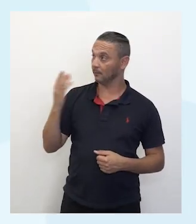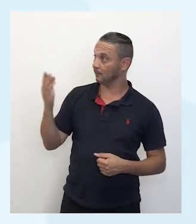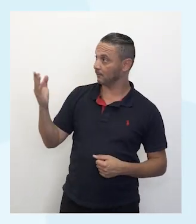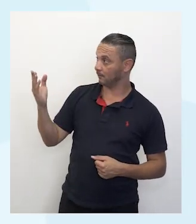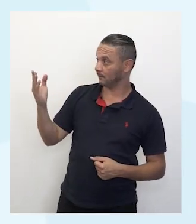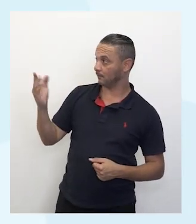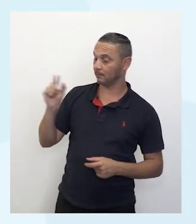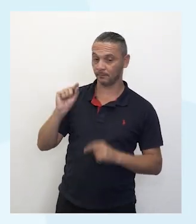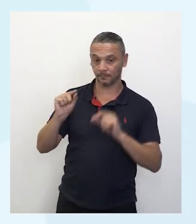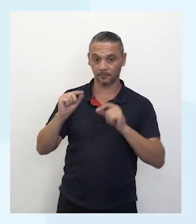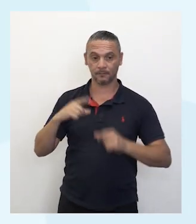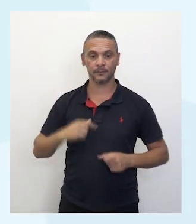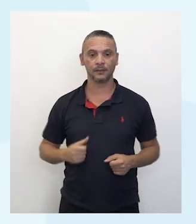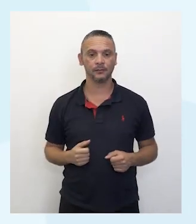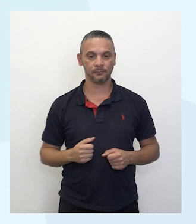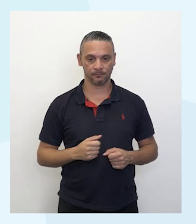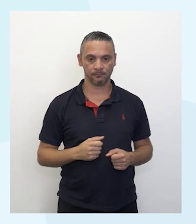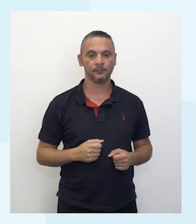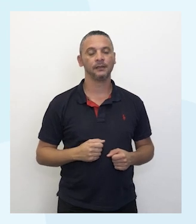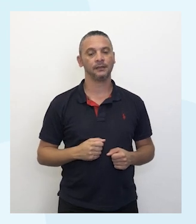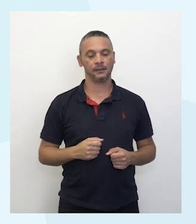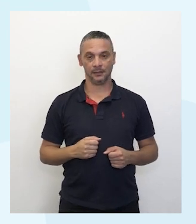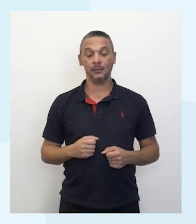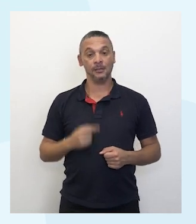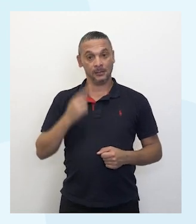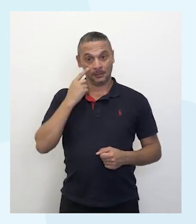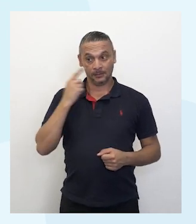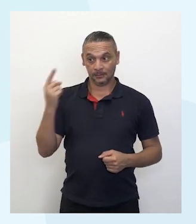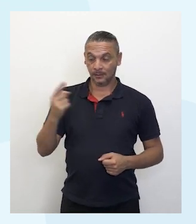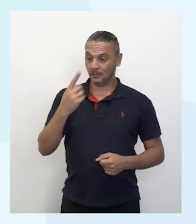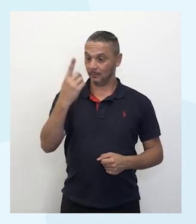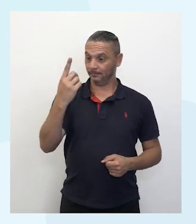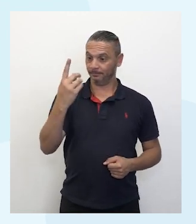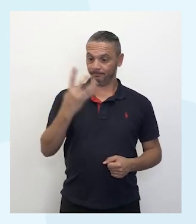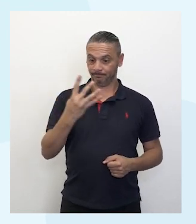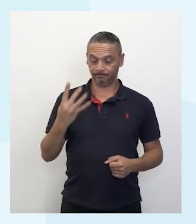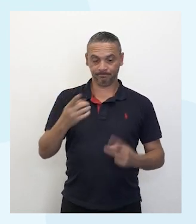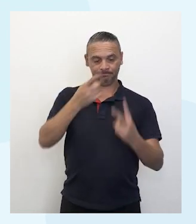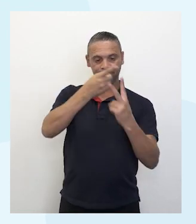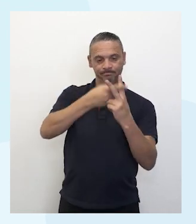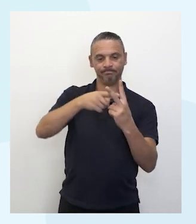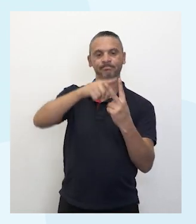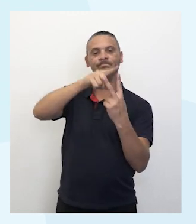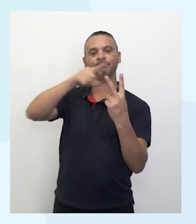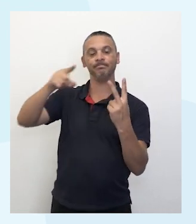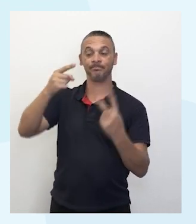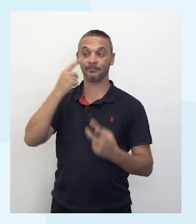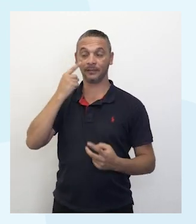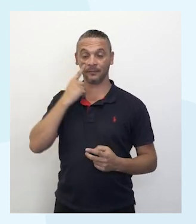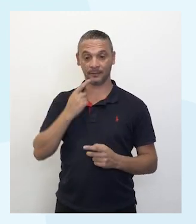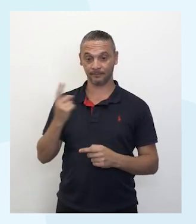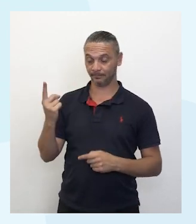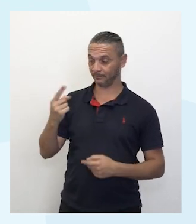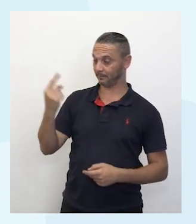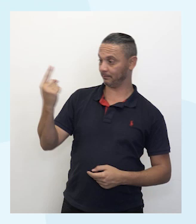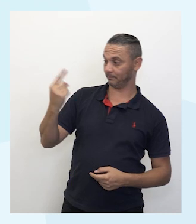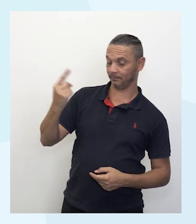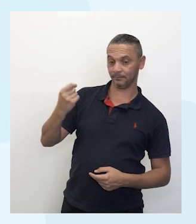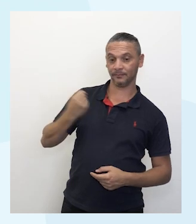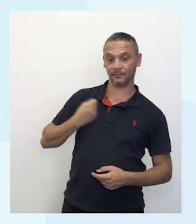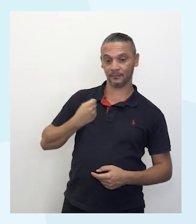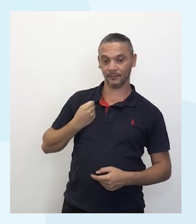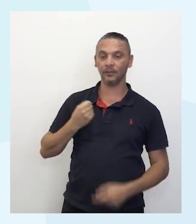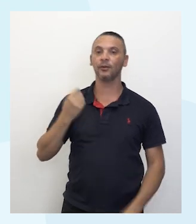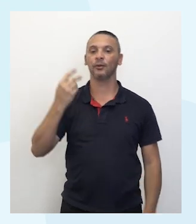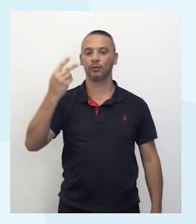que eu fiz, ó. Eu quero achar a raiz quadrada de 144, então eu vou decompor em fatores primos. O primeiro número primo que eu conheço é